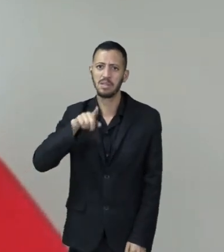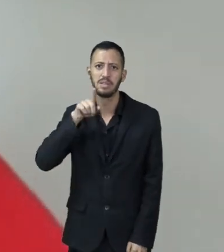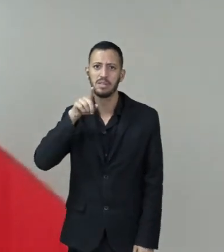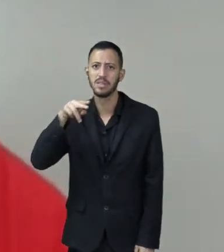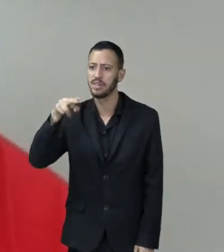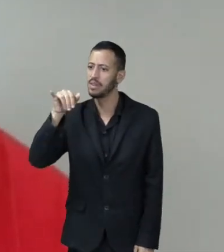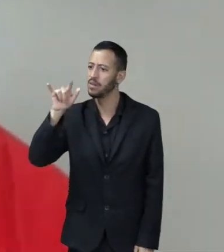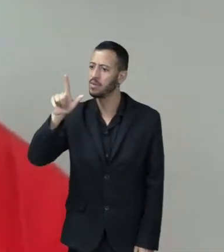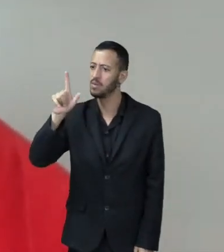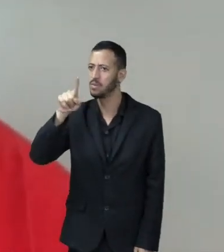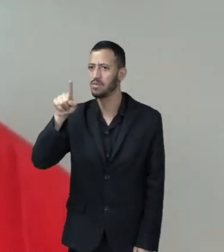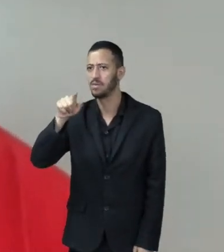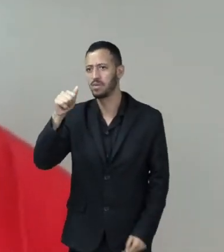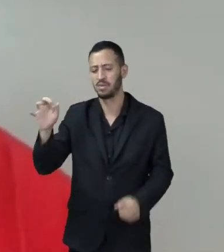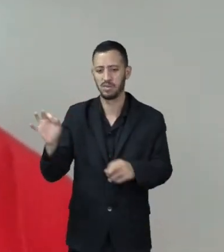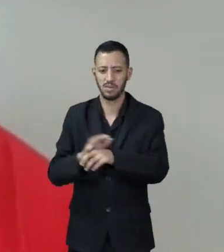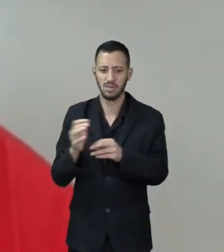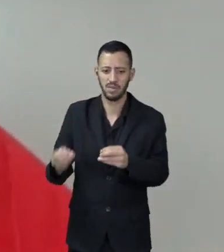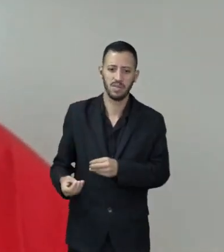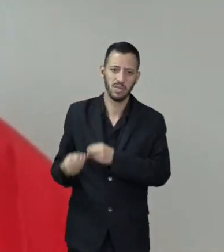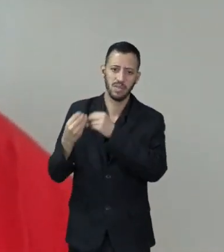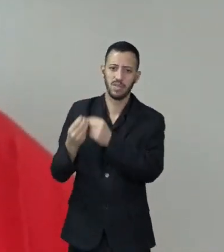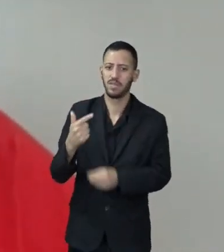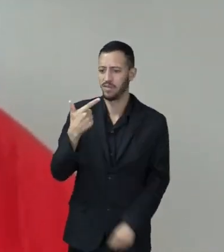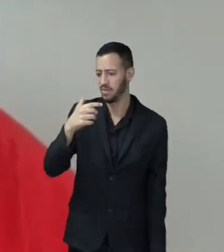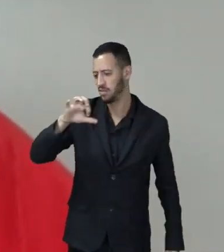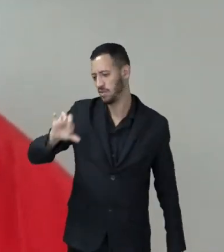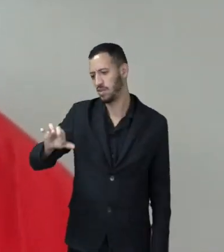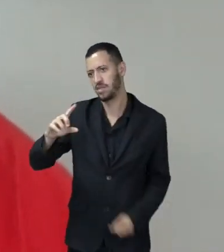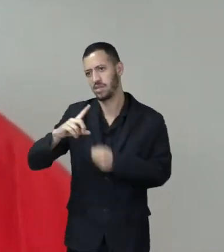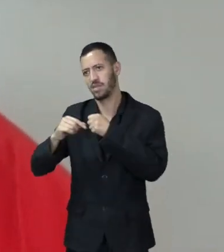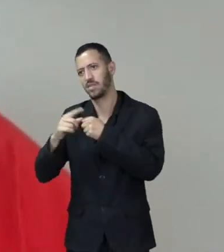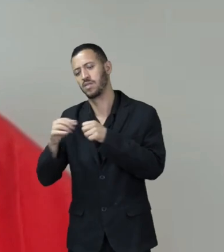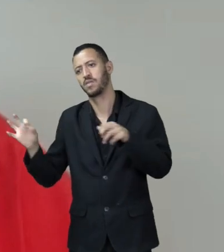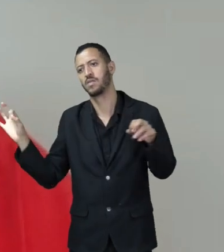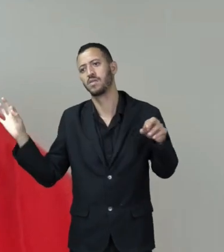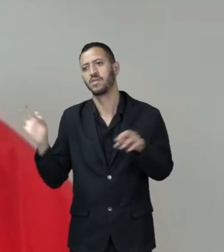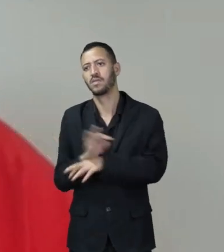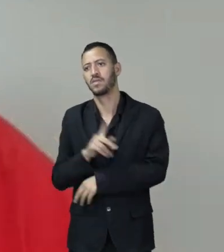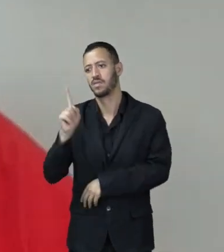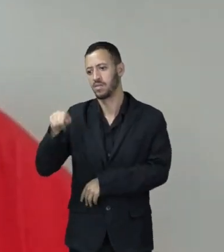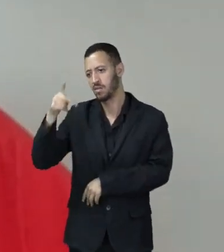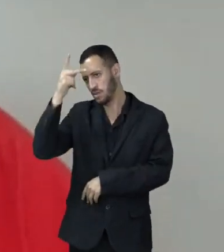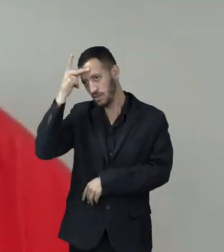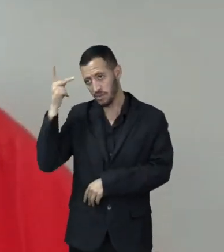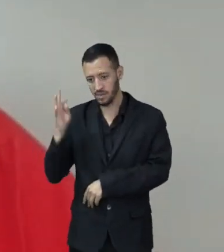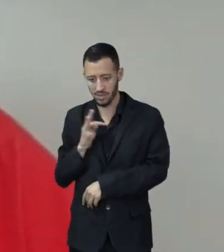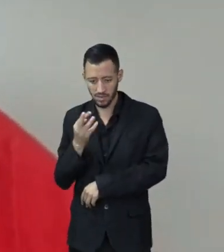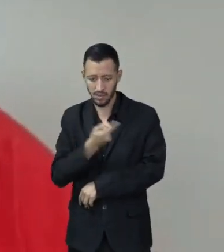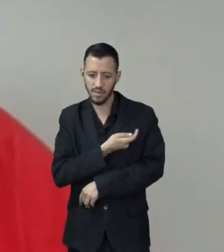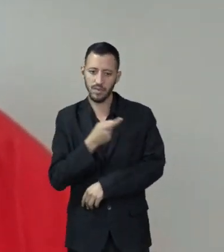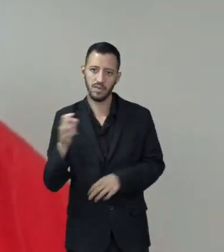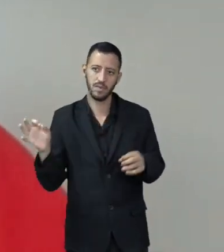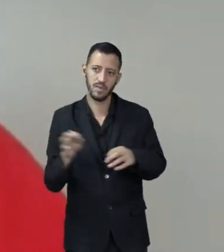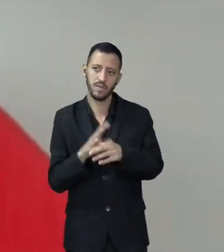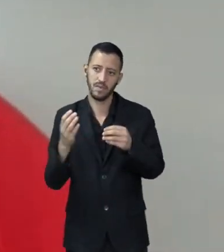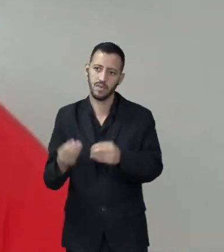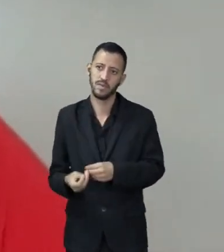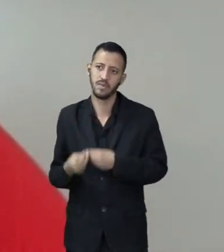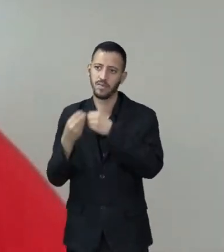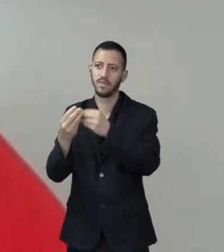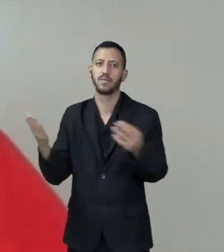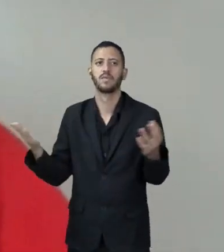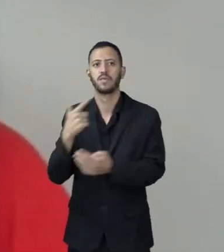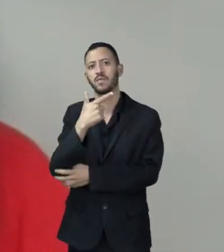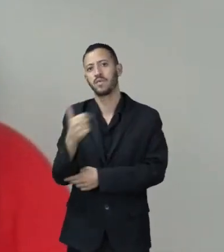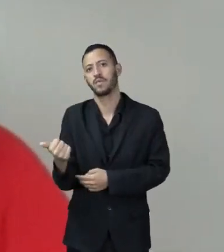Ciência, entrega ciência com 29 artigos originais sobre a saúde de pessoas trans, que vai ser simbolicamente entregue agora nos